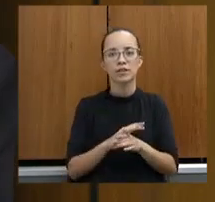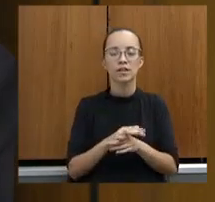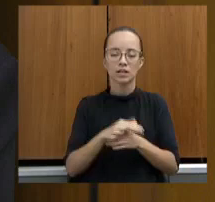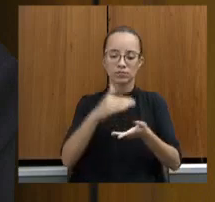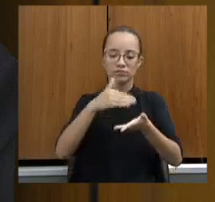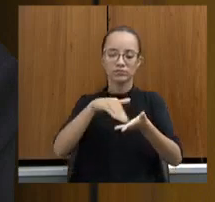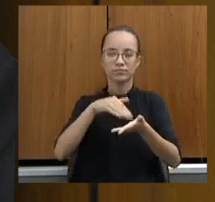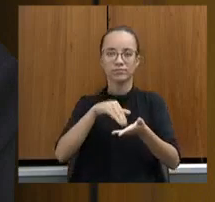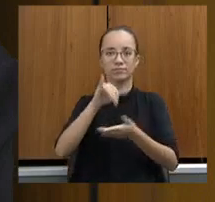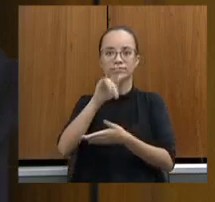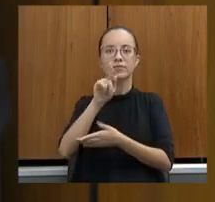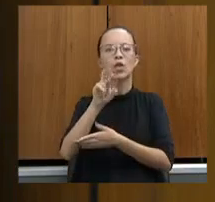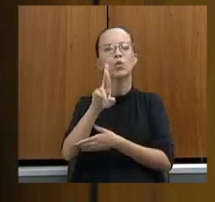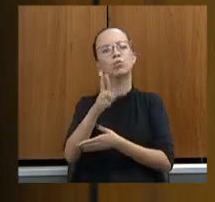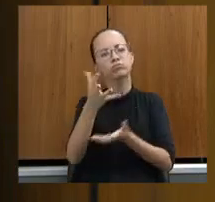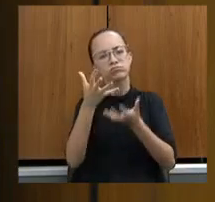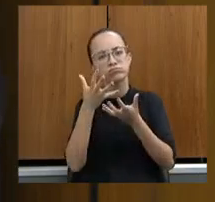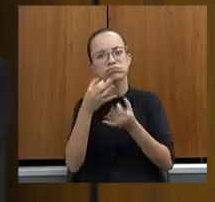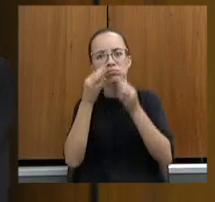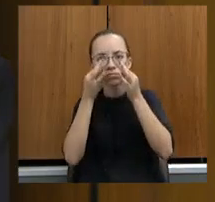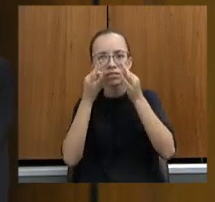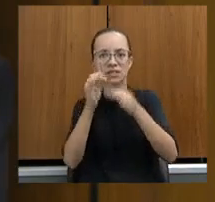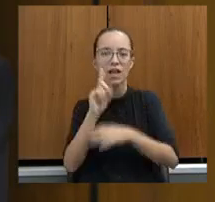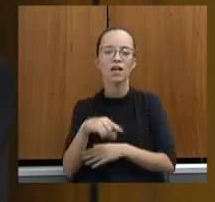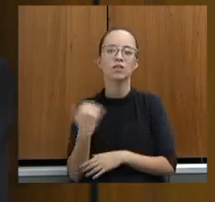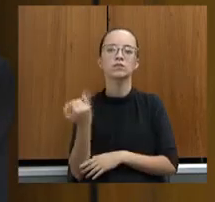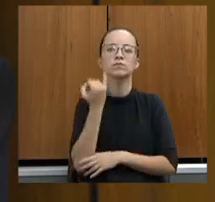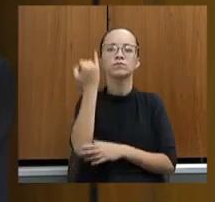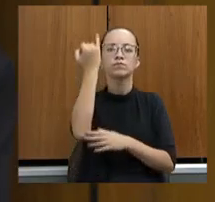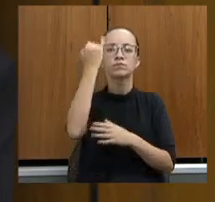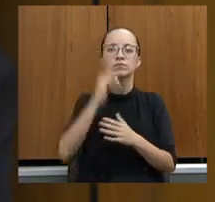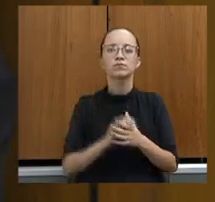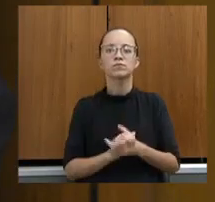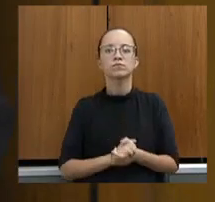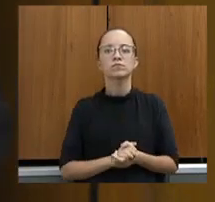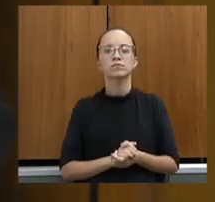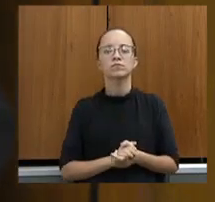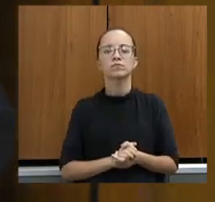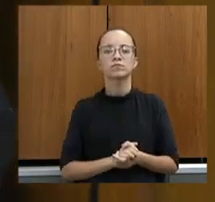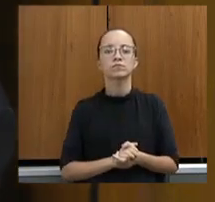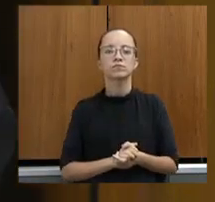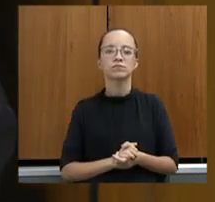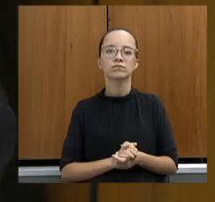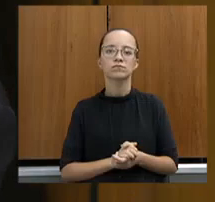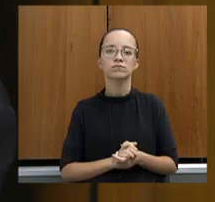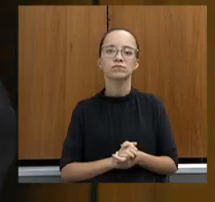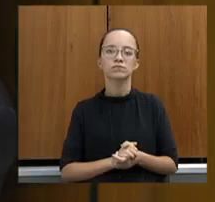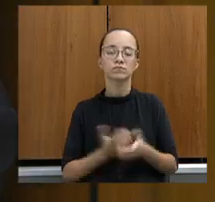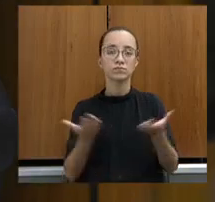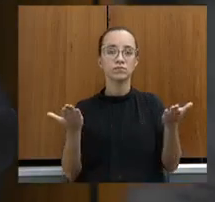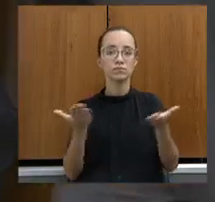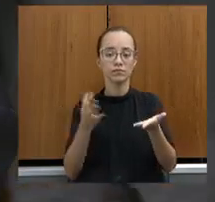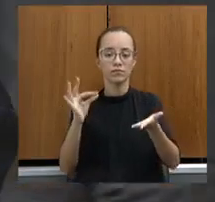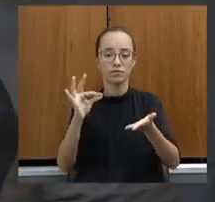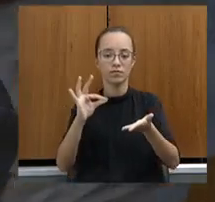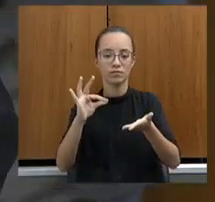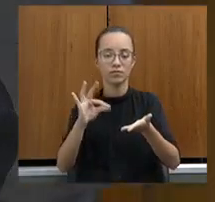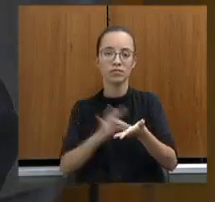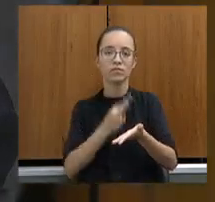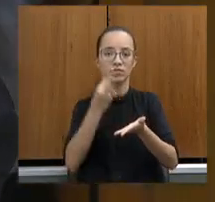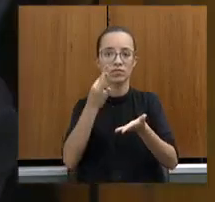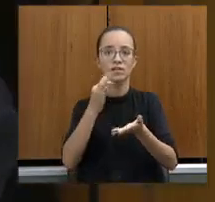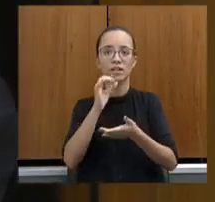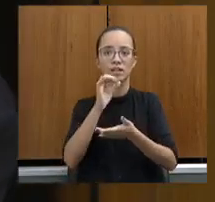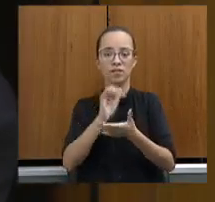Igor queria chamar atenção Para Isso que é muito importante ou tá vendo agora a renovação da concessão da